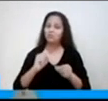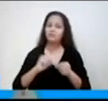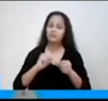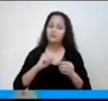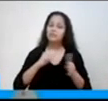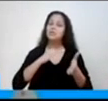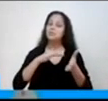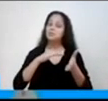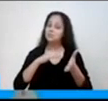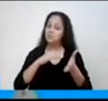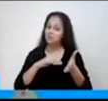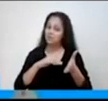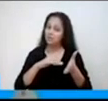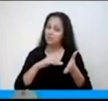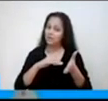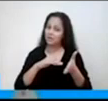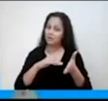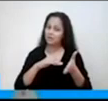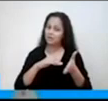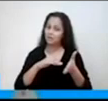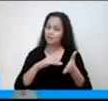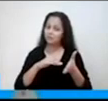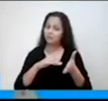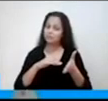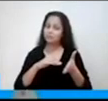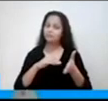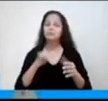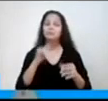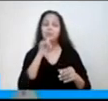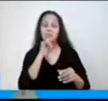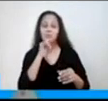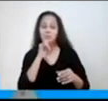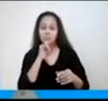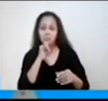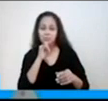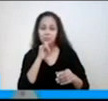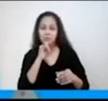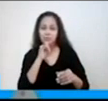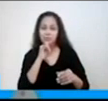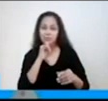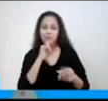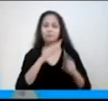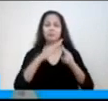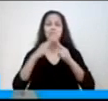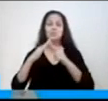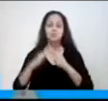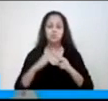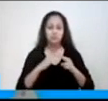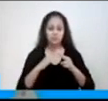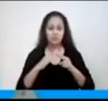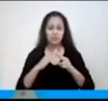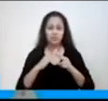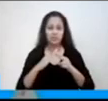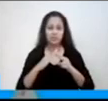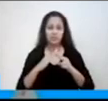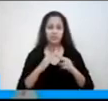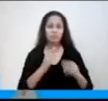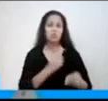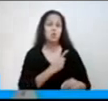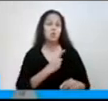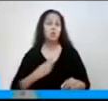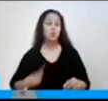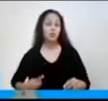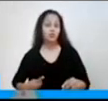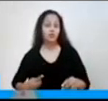algum secretário de alguma secretaria, por exemplo, secretário de obras, secretário de urbanismo, o que